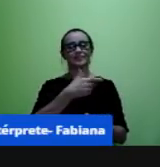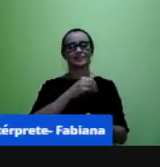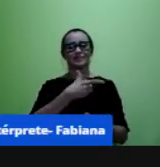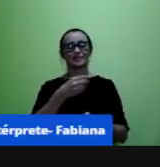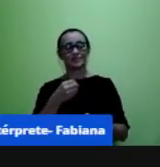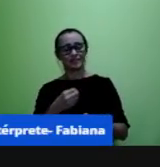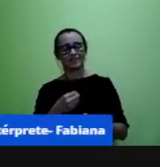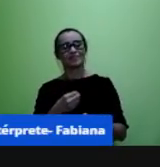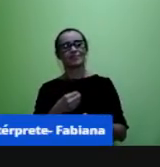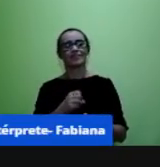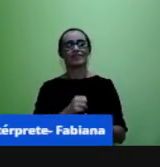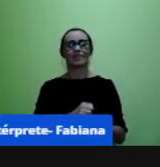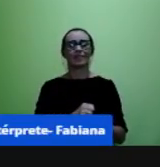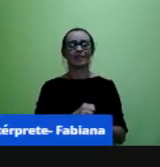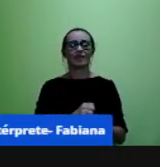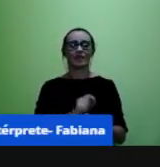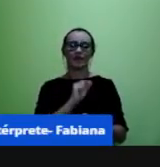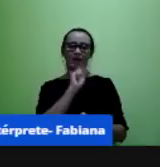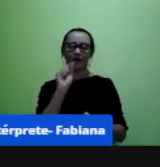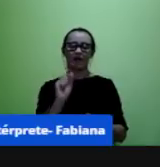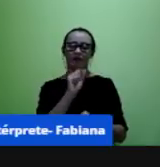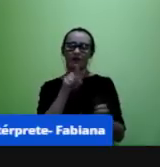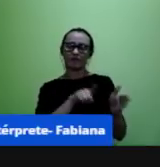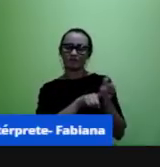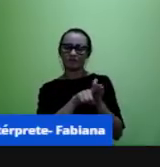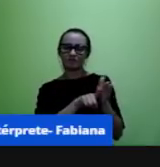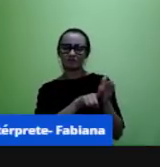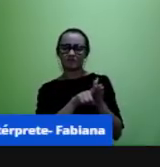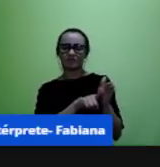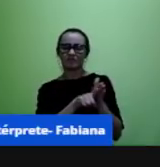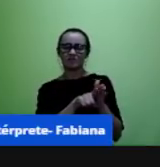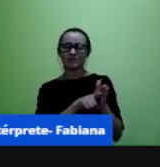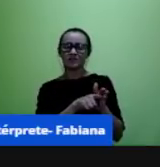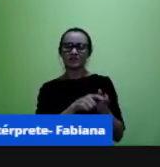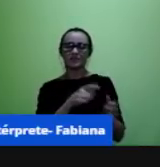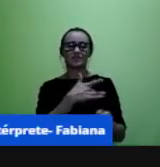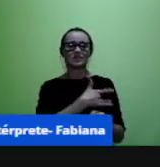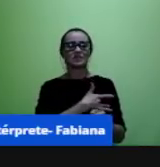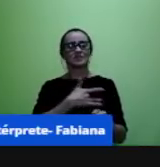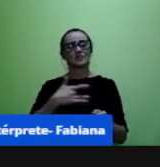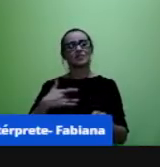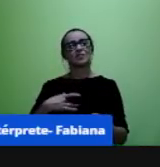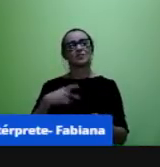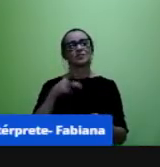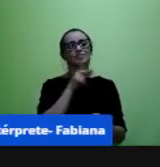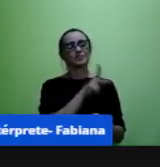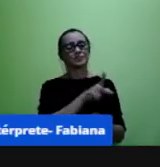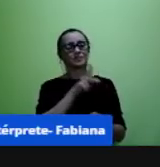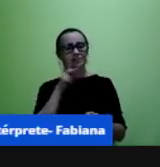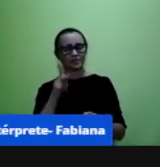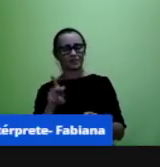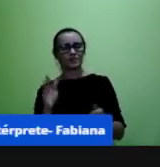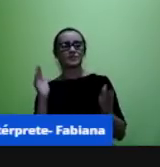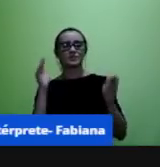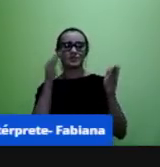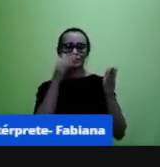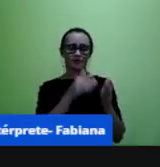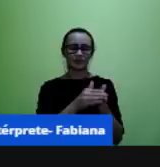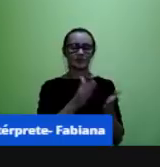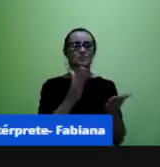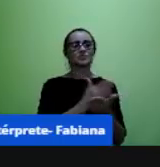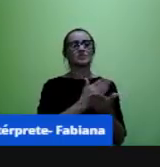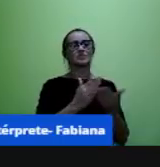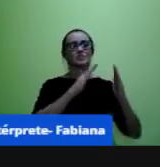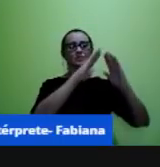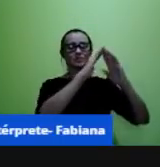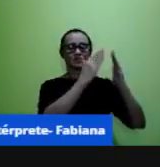questão da saúde docente. Então, eu fiz uma pesquisa de campo voltada à questão da saúde docente em algumas escolas